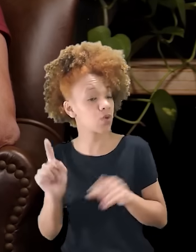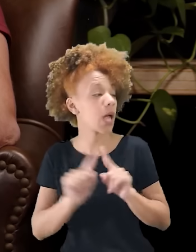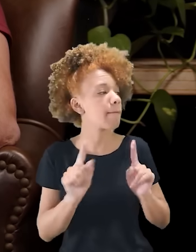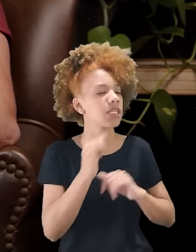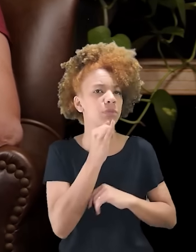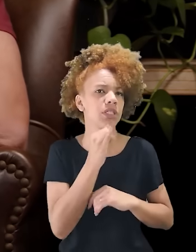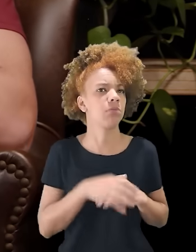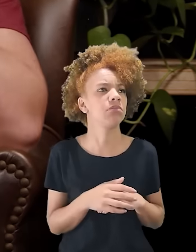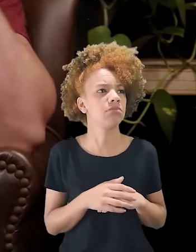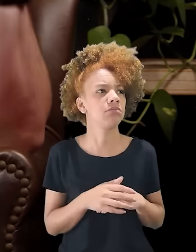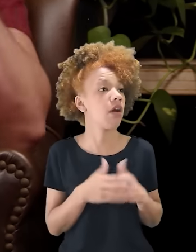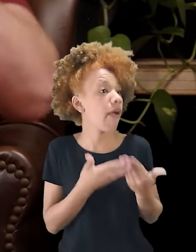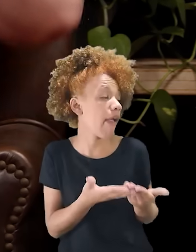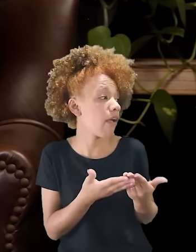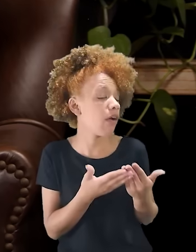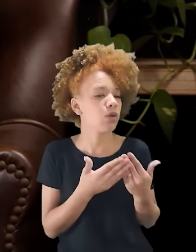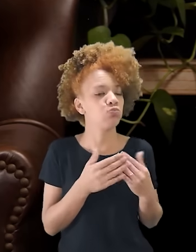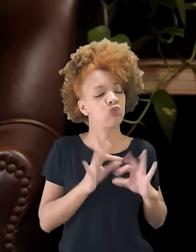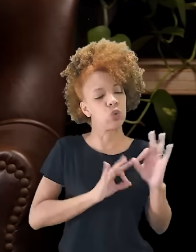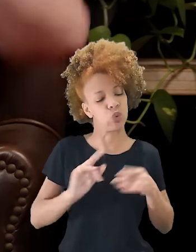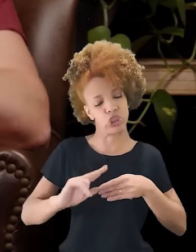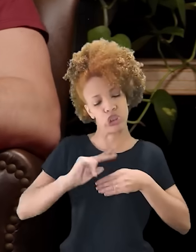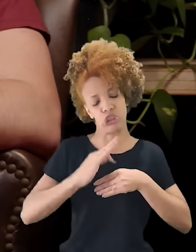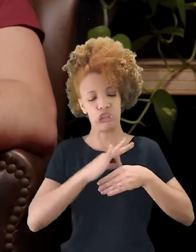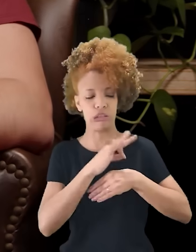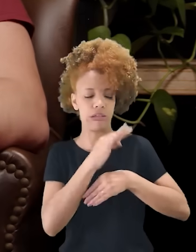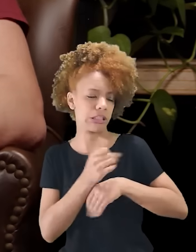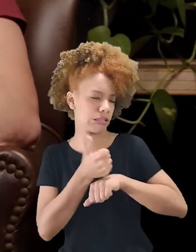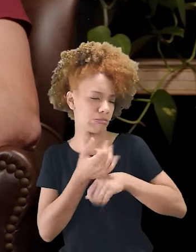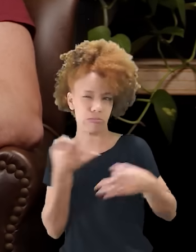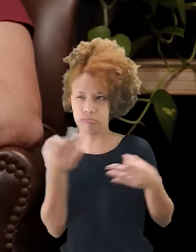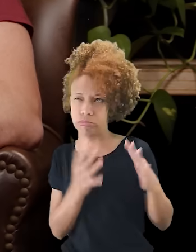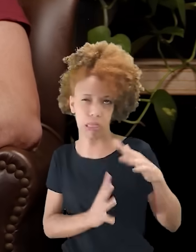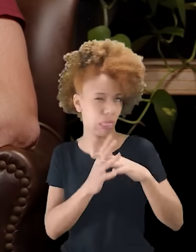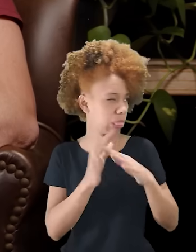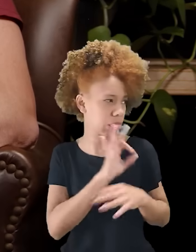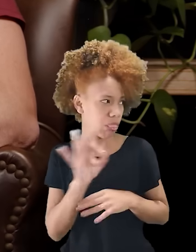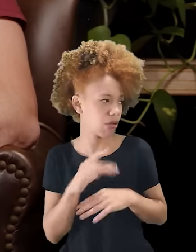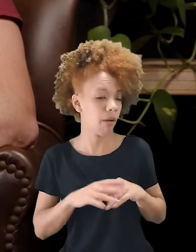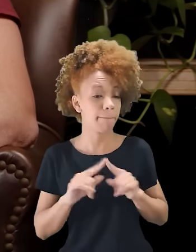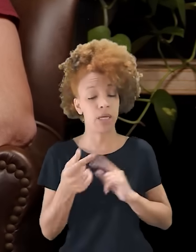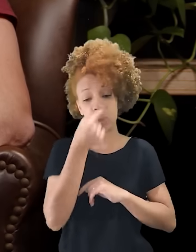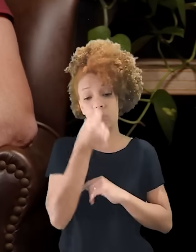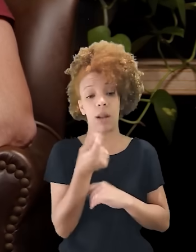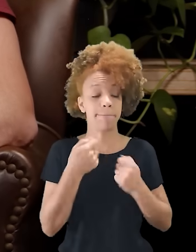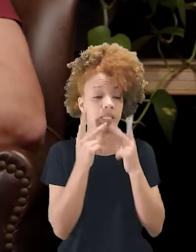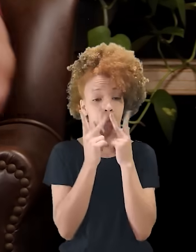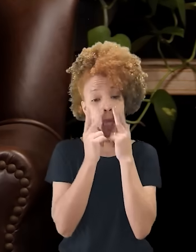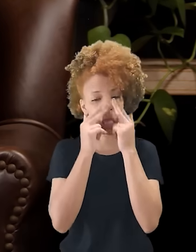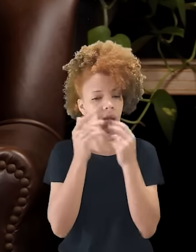chega um cara que é o estilista da marca e olha para você e fala nariz fraco tu vai ter que fazer uma